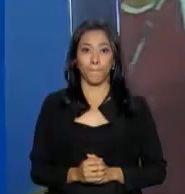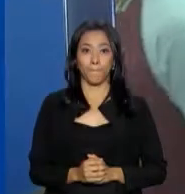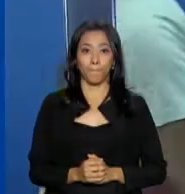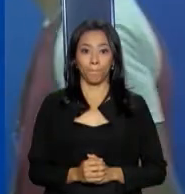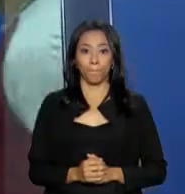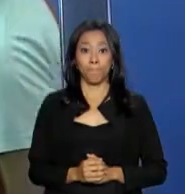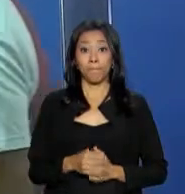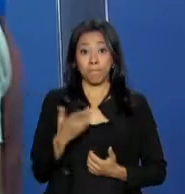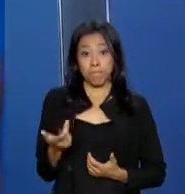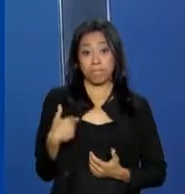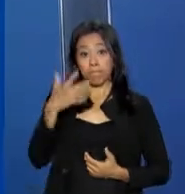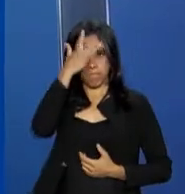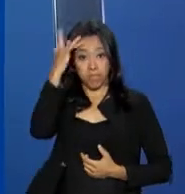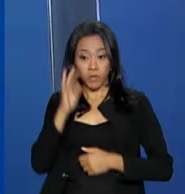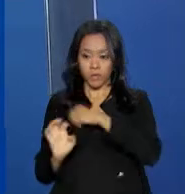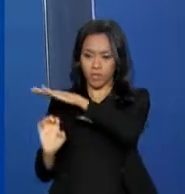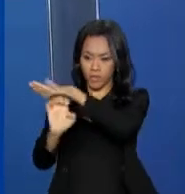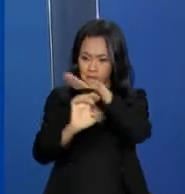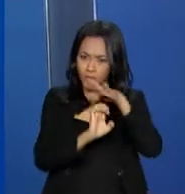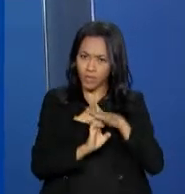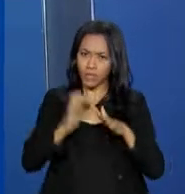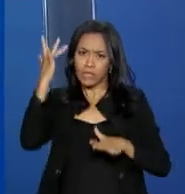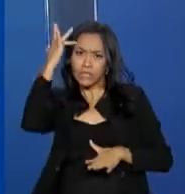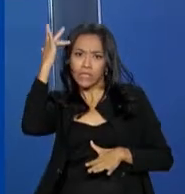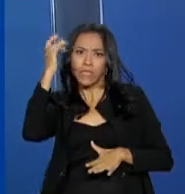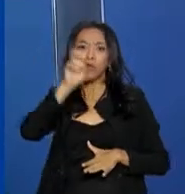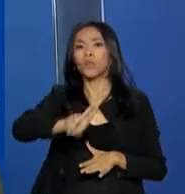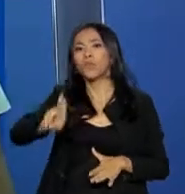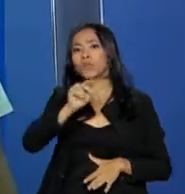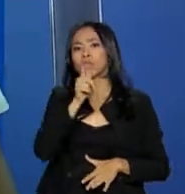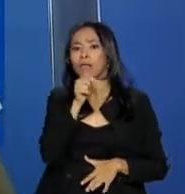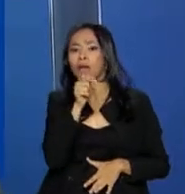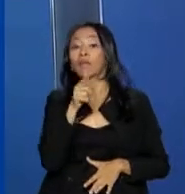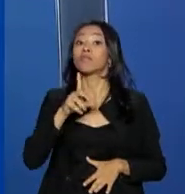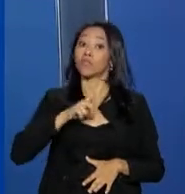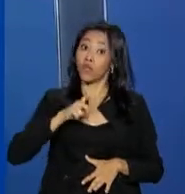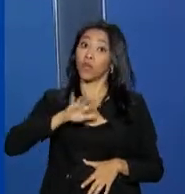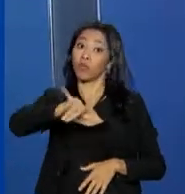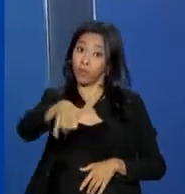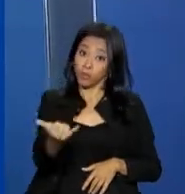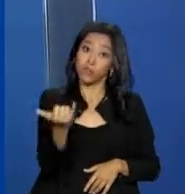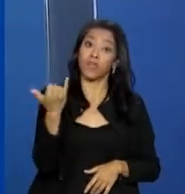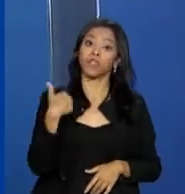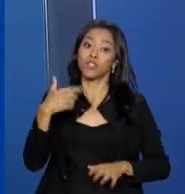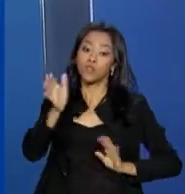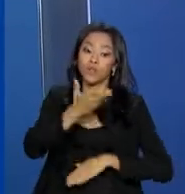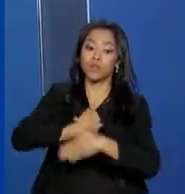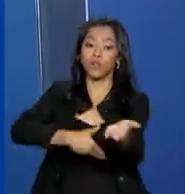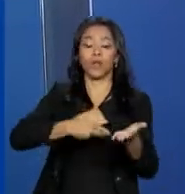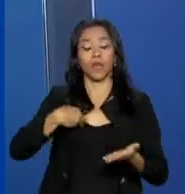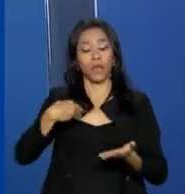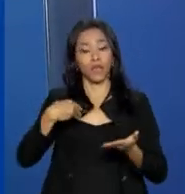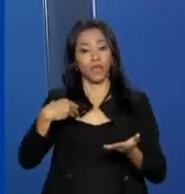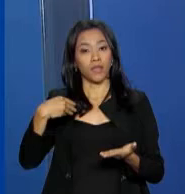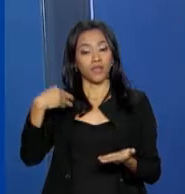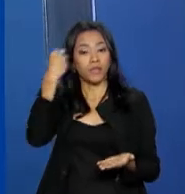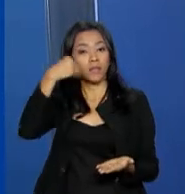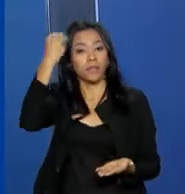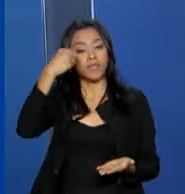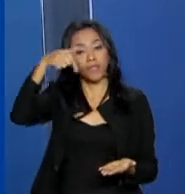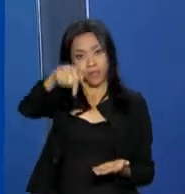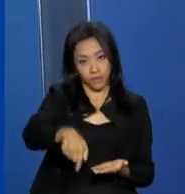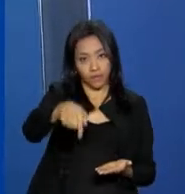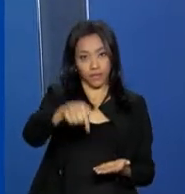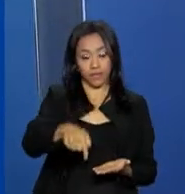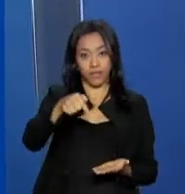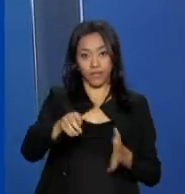Empreendedores e startups com ideias inovadoras sobre o uso da água também tiveram a oportunidade de trocar experiências aqui no 8º Fórum Mundial da